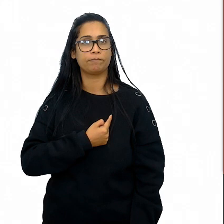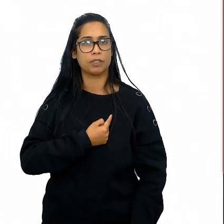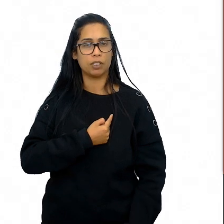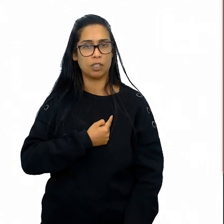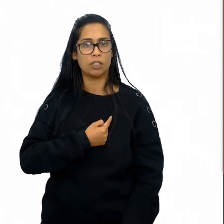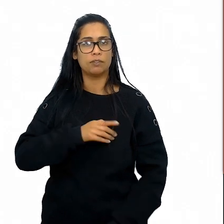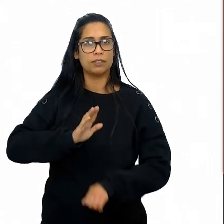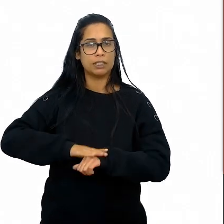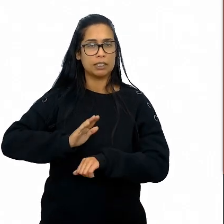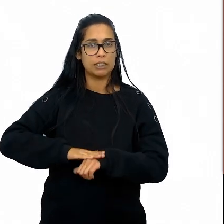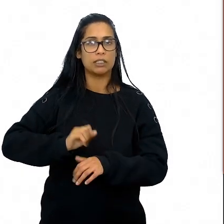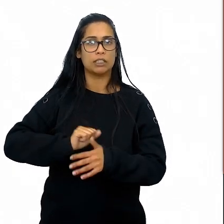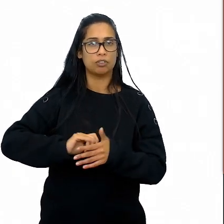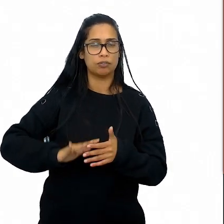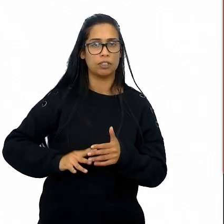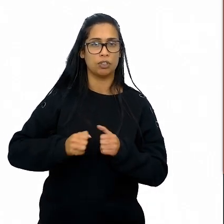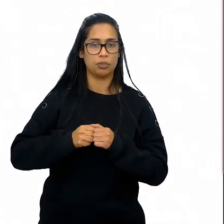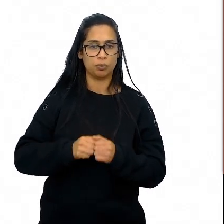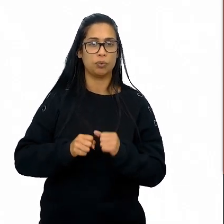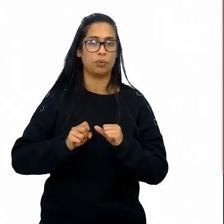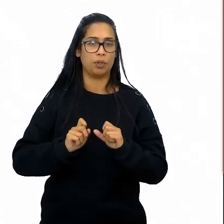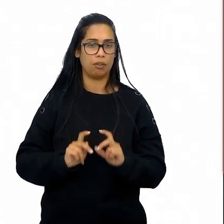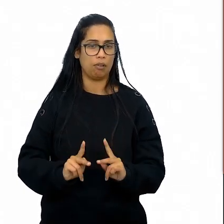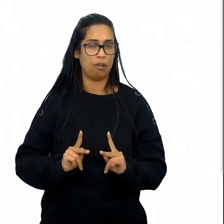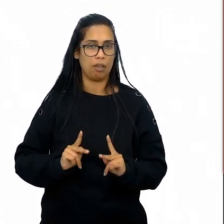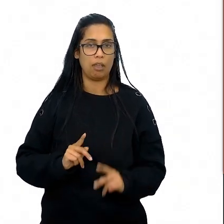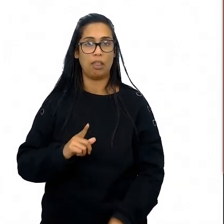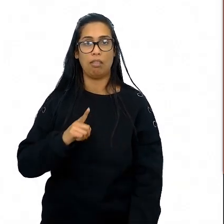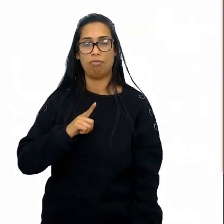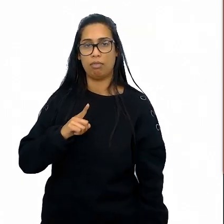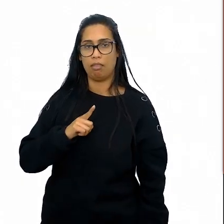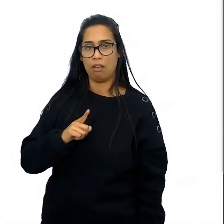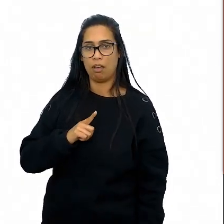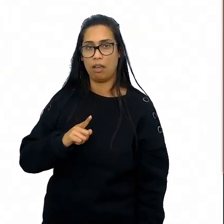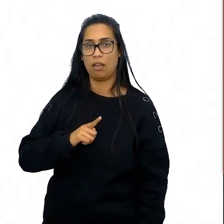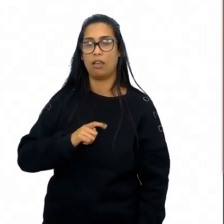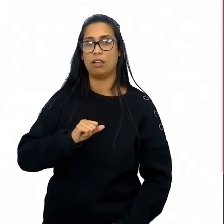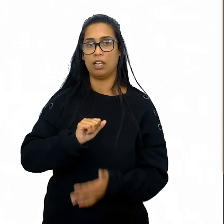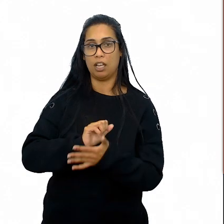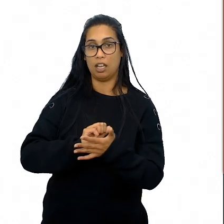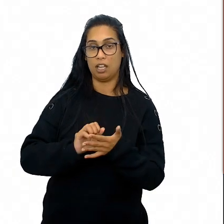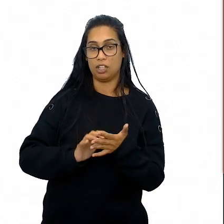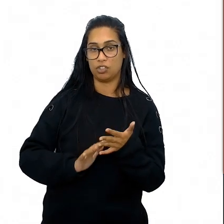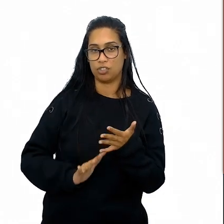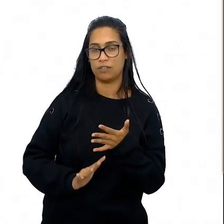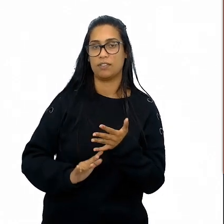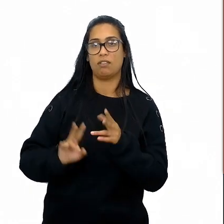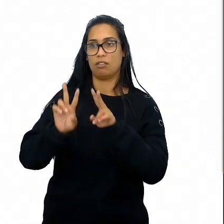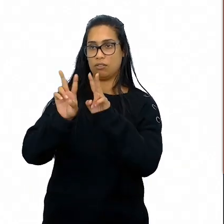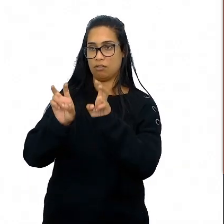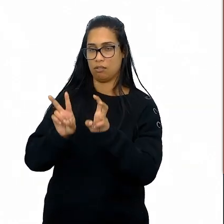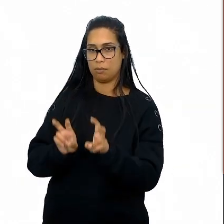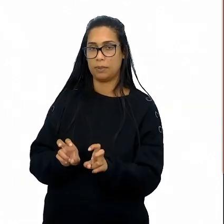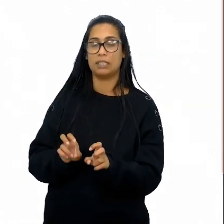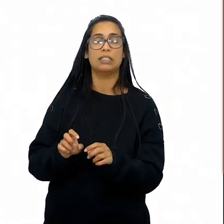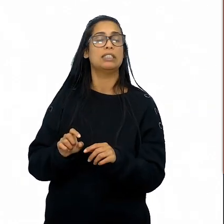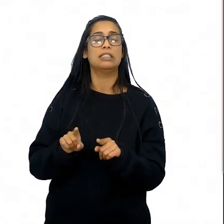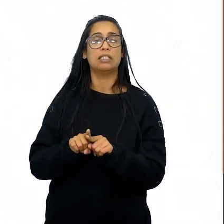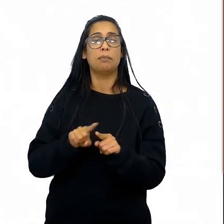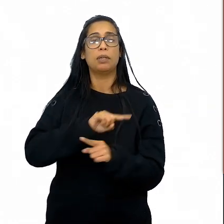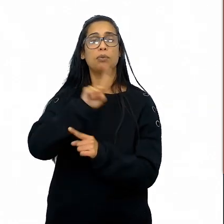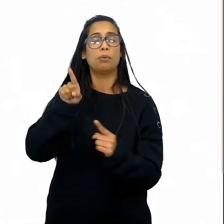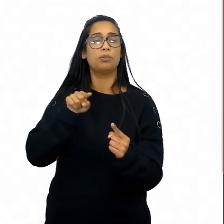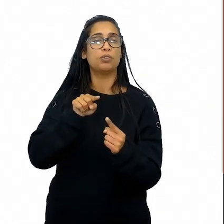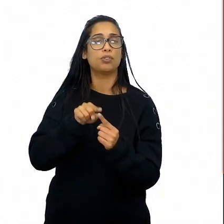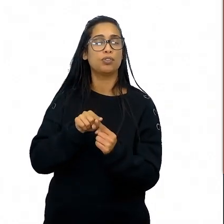atividades Tá certo destacando a unidade temática de cada uma delas e o objeto de conhecimento